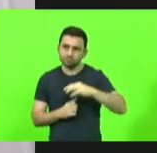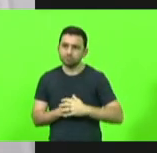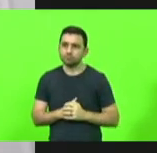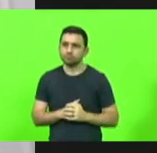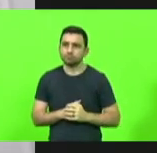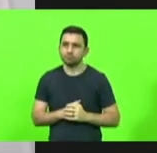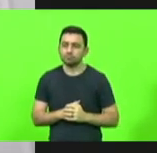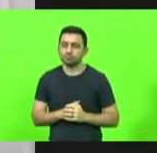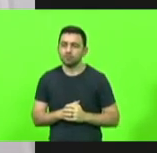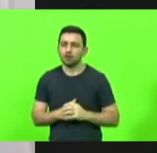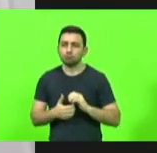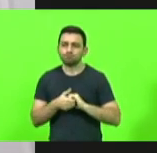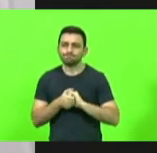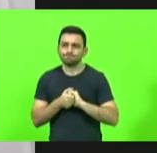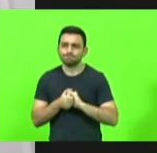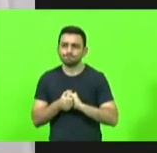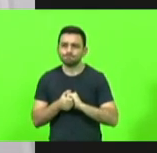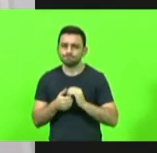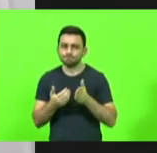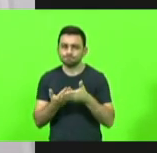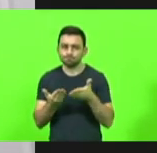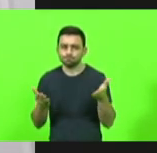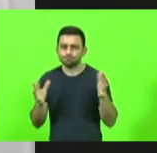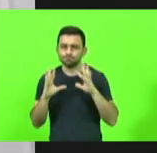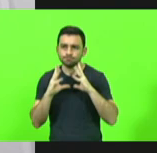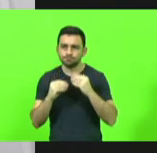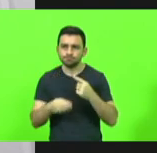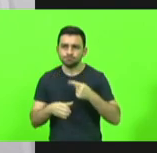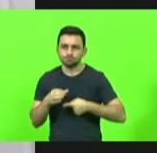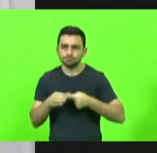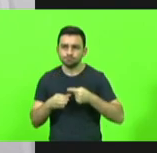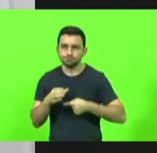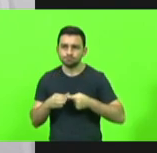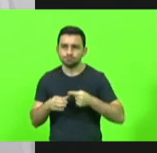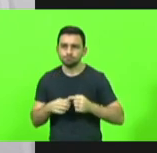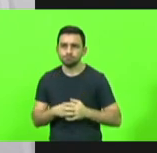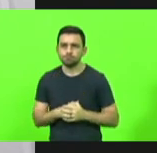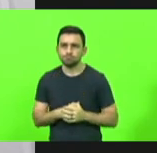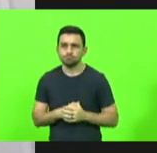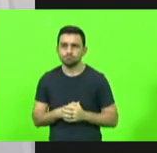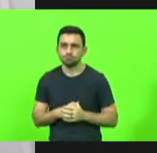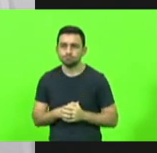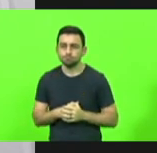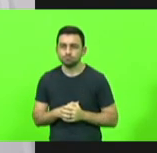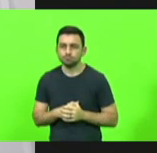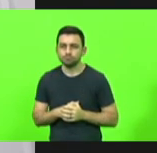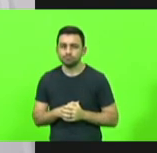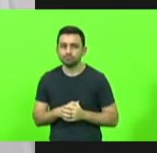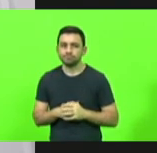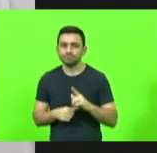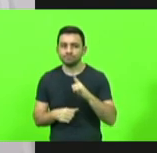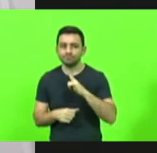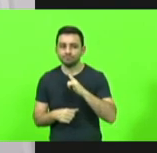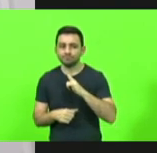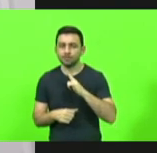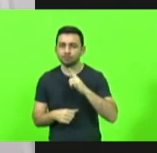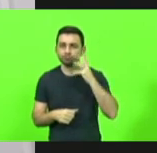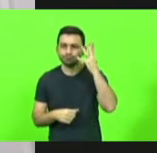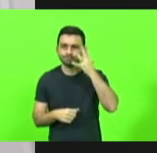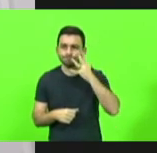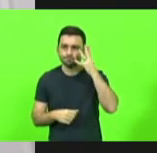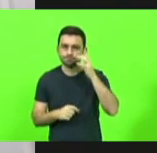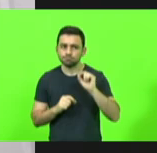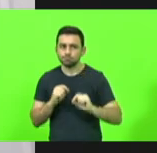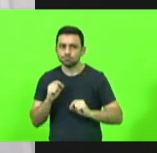meu cumprimento a todos da comissão. Existe uma fala que a gente ouve